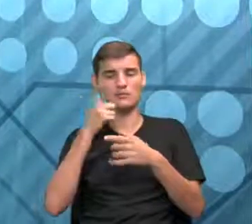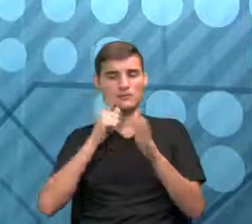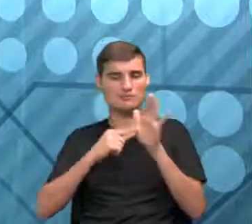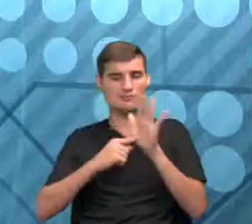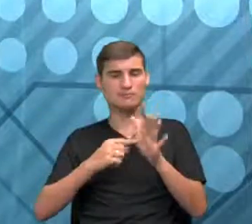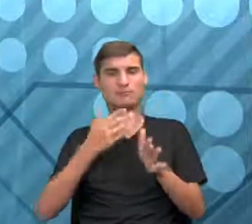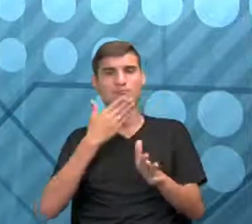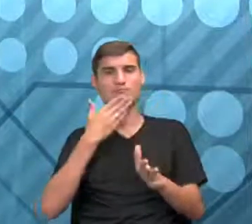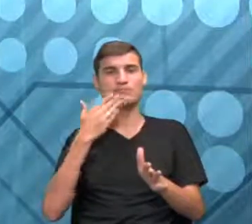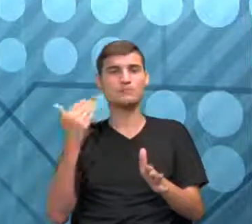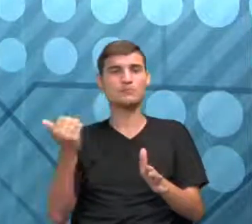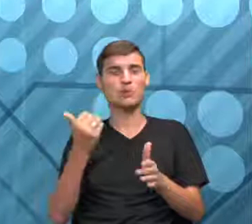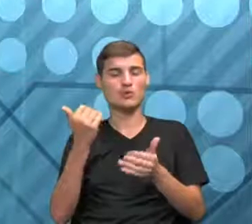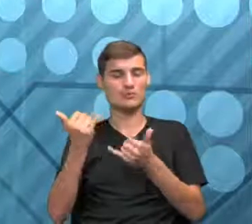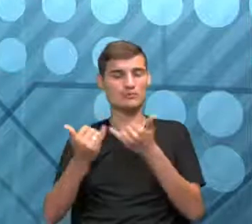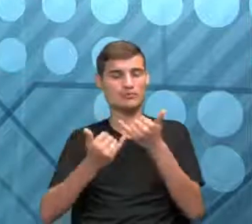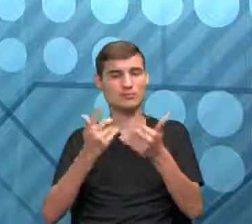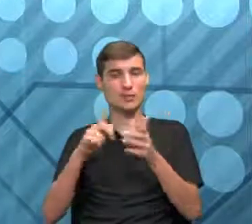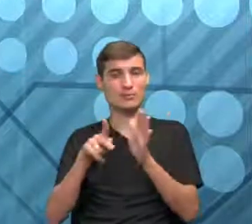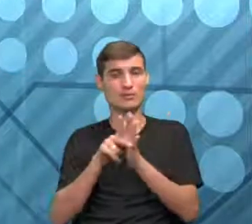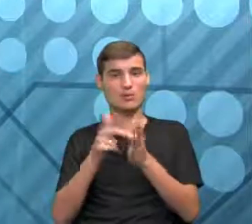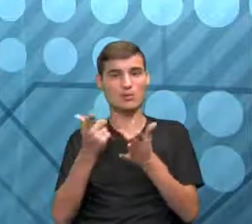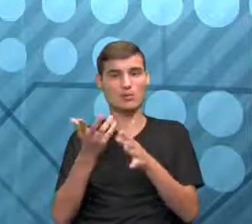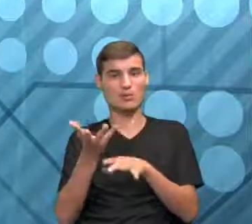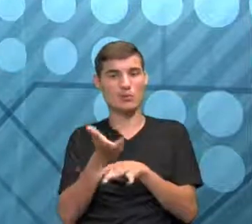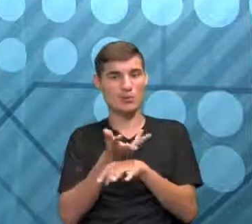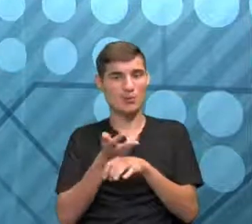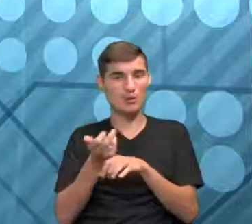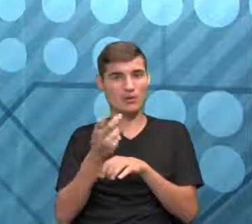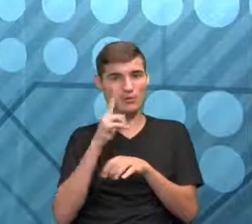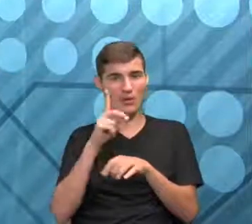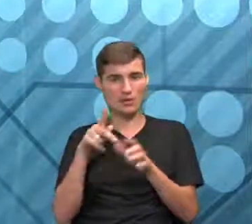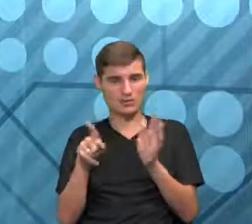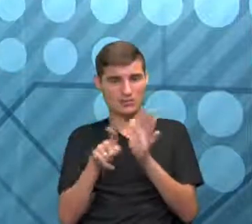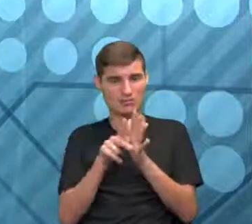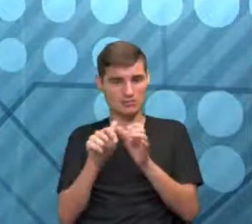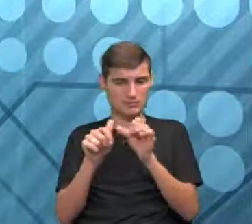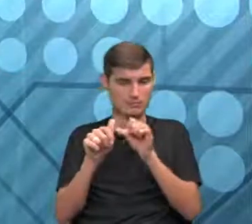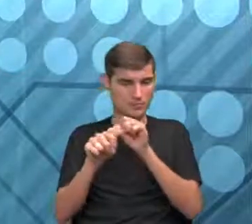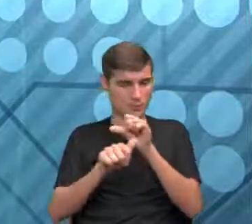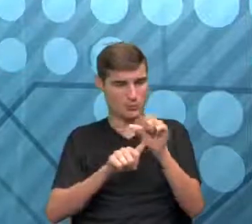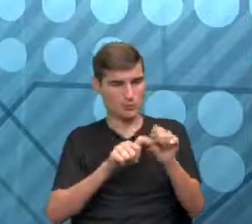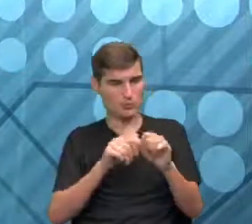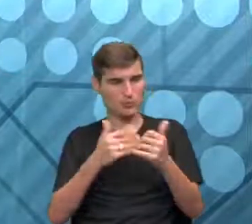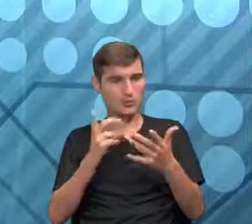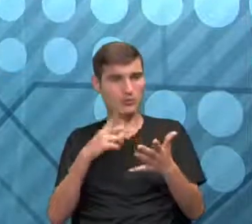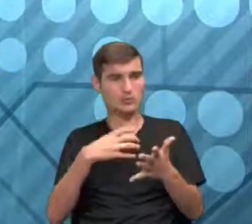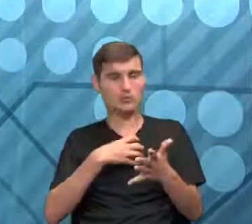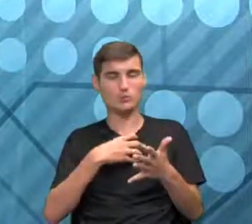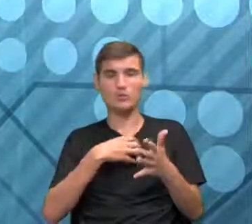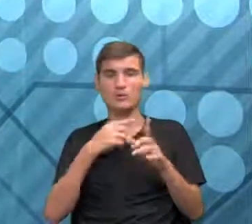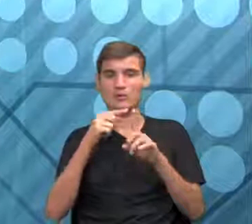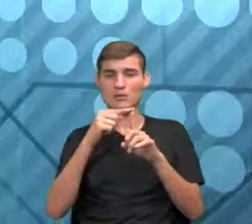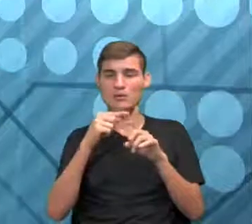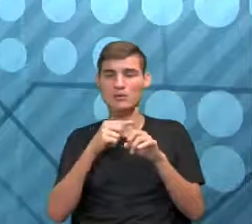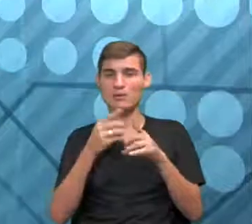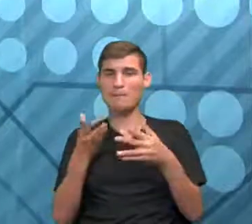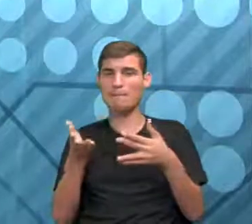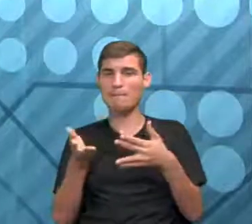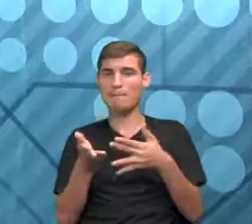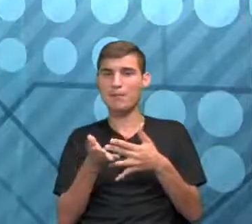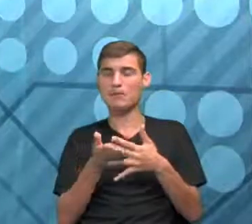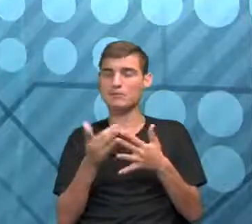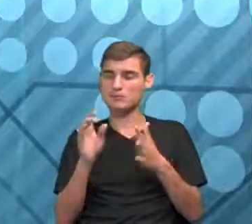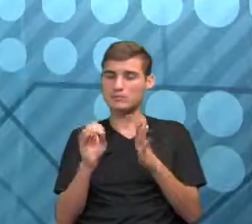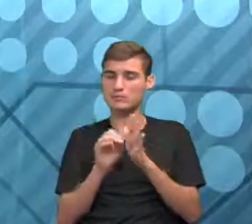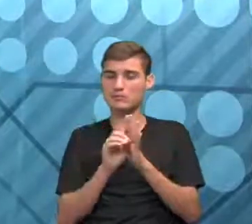melhorar então o meu sinal. Eu pego um bloco, converto esse bloco, vejo qual foi a temperatura média e